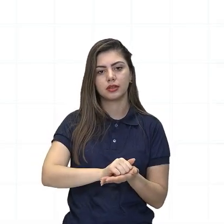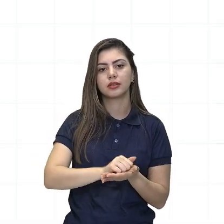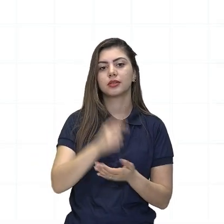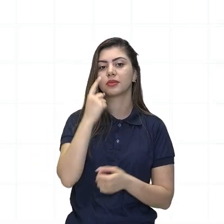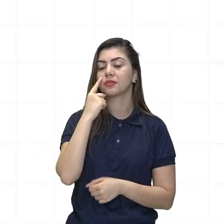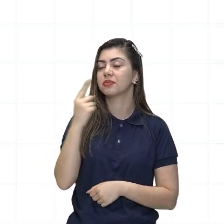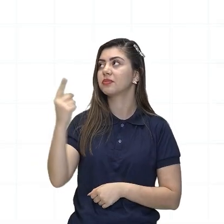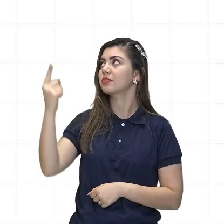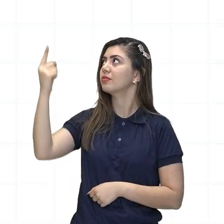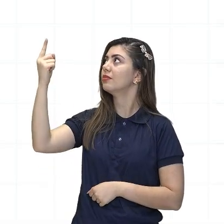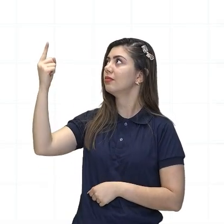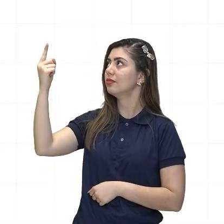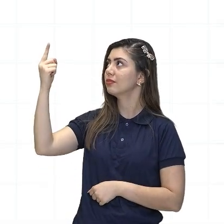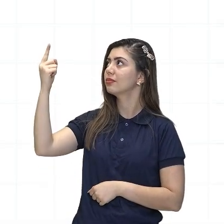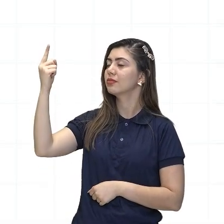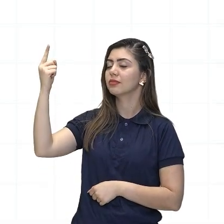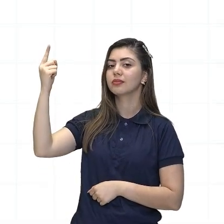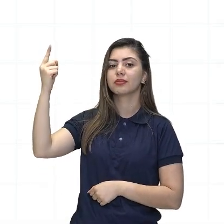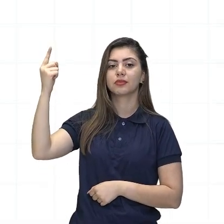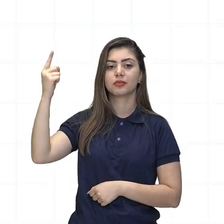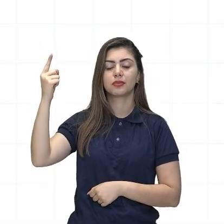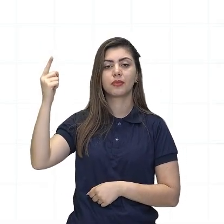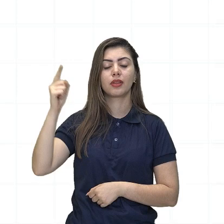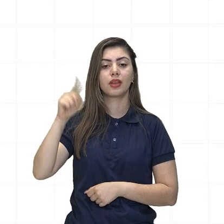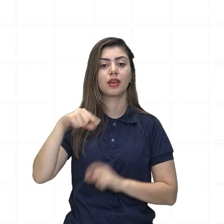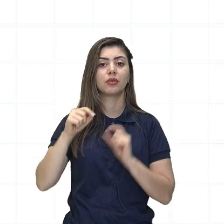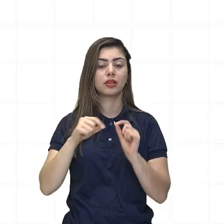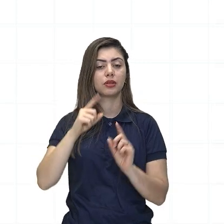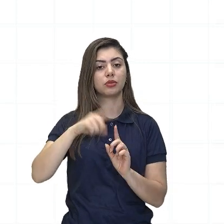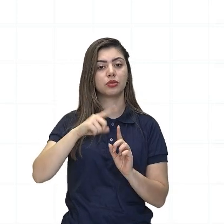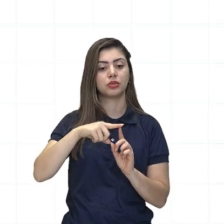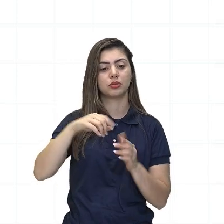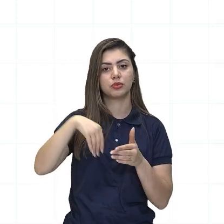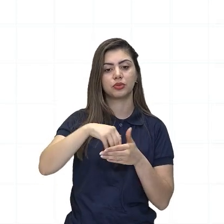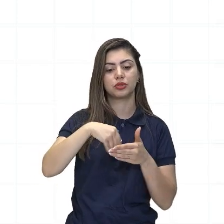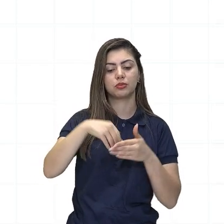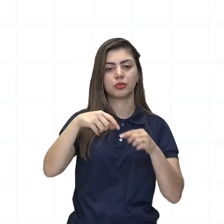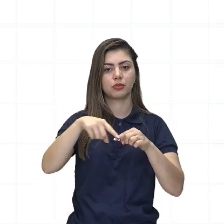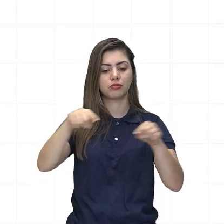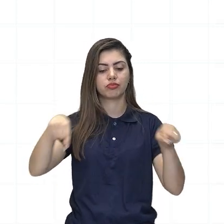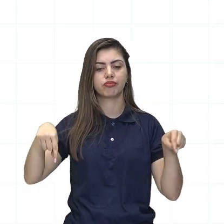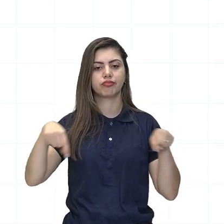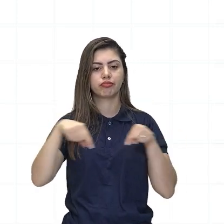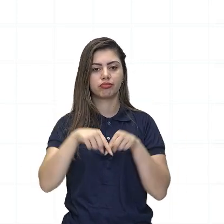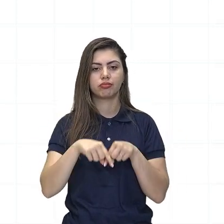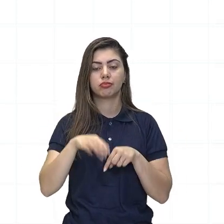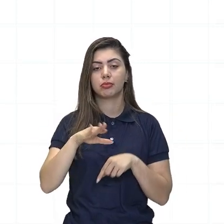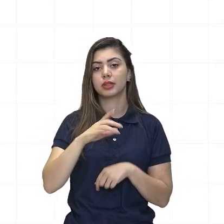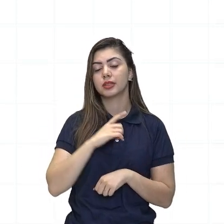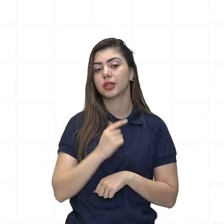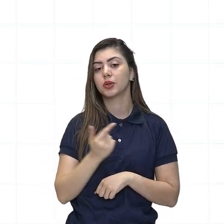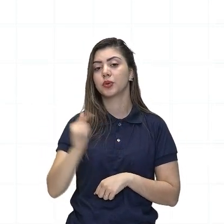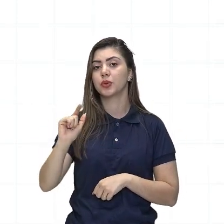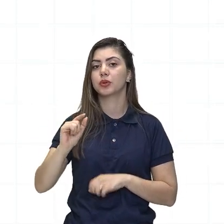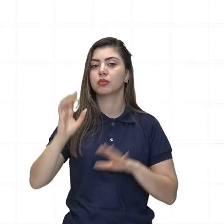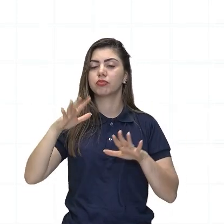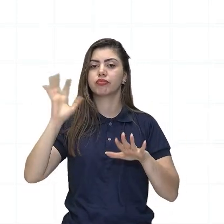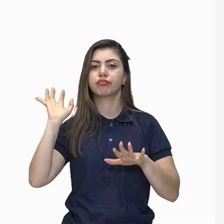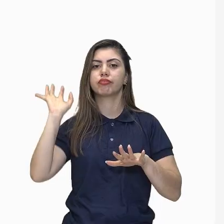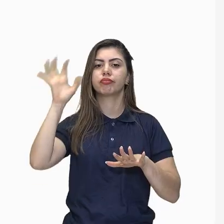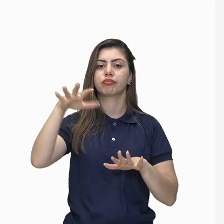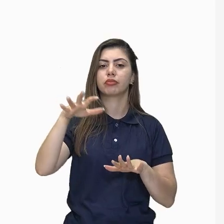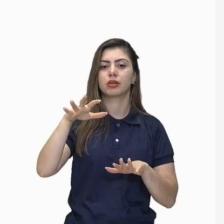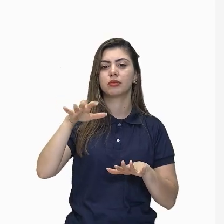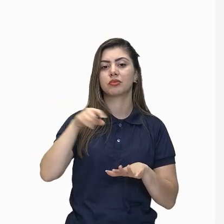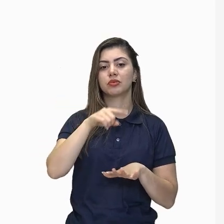Federação Amazonense de Futebol de Salão. E no caso do handebol, quando você tem aí já um grupo que